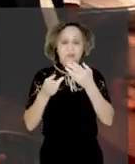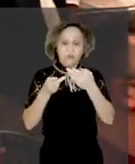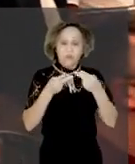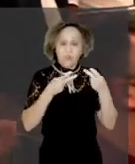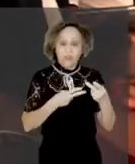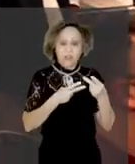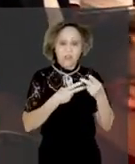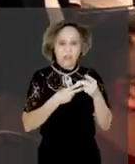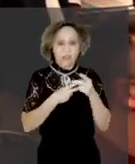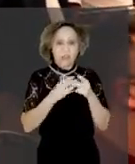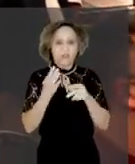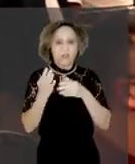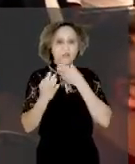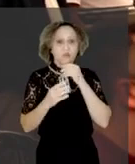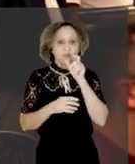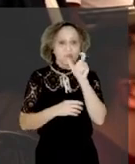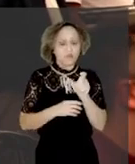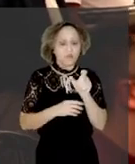Felipe, tá vindo aí?